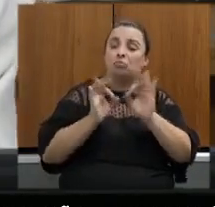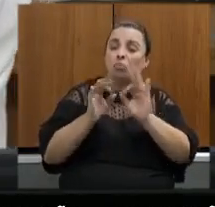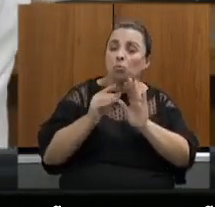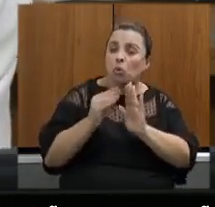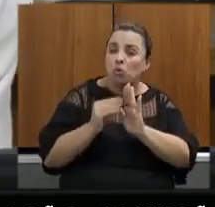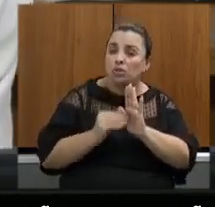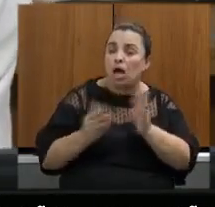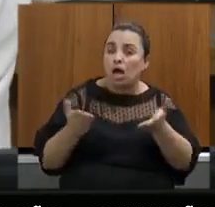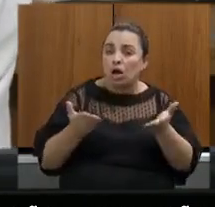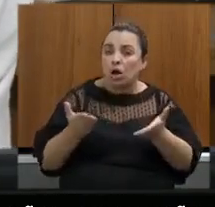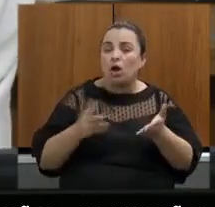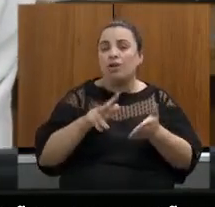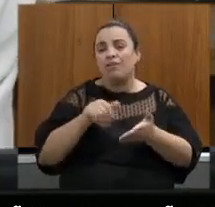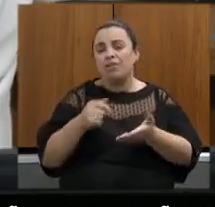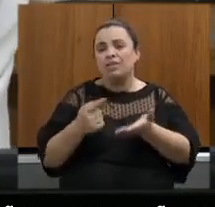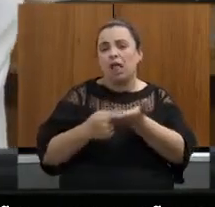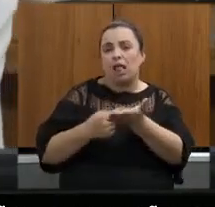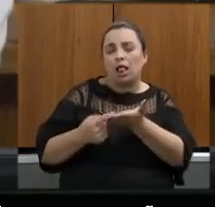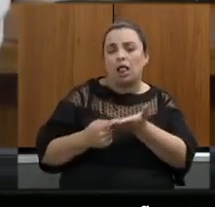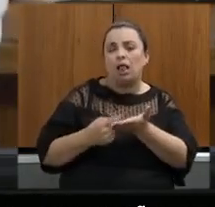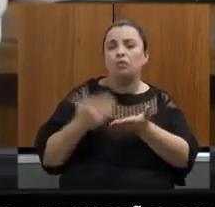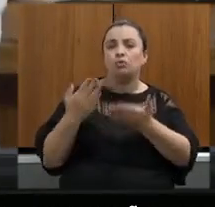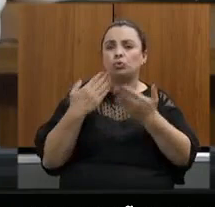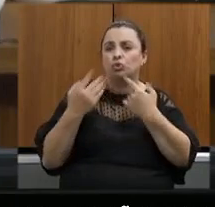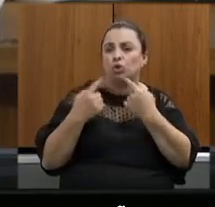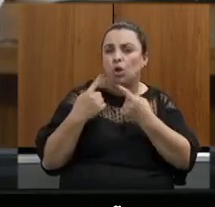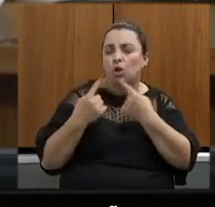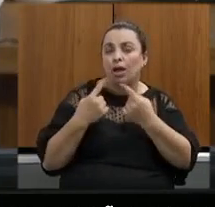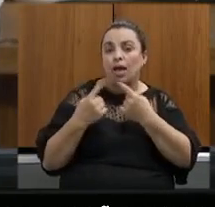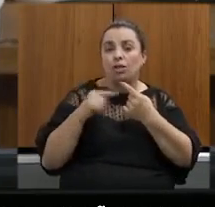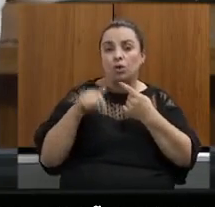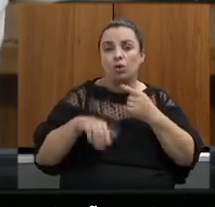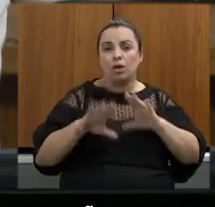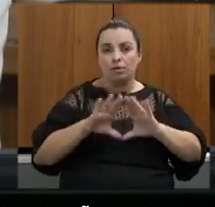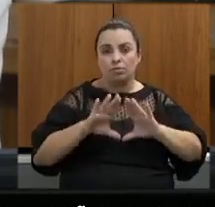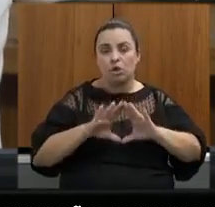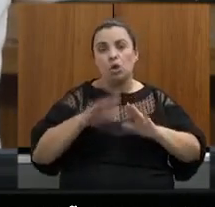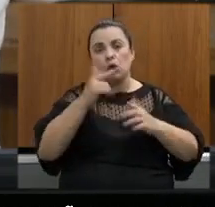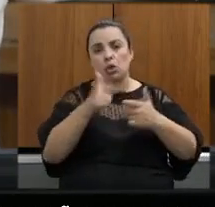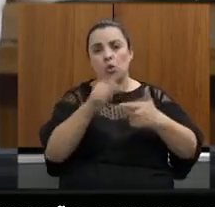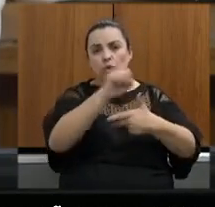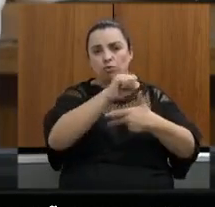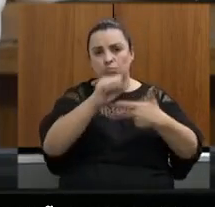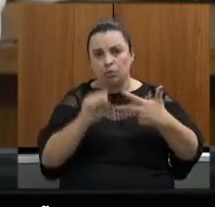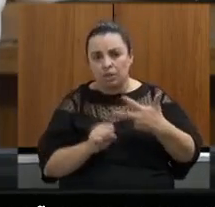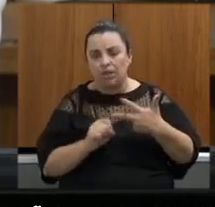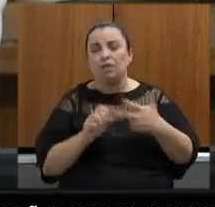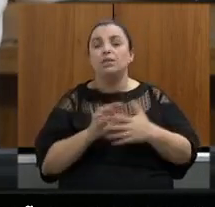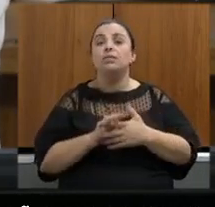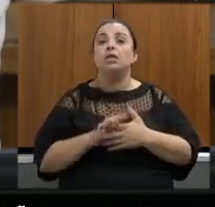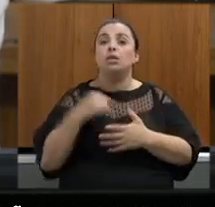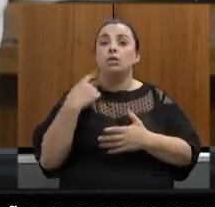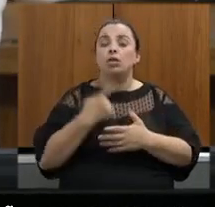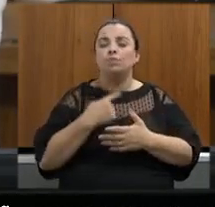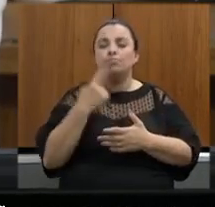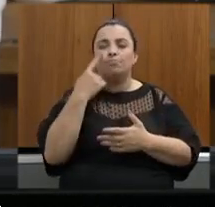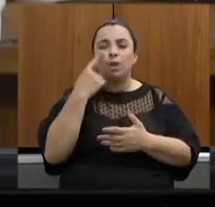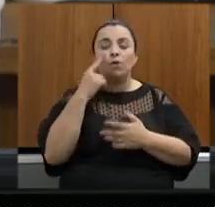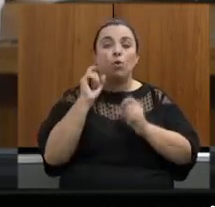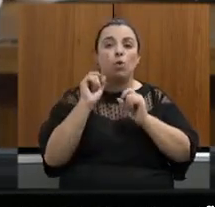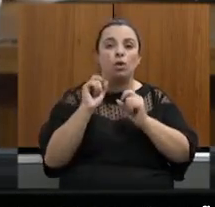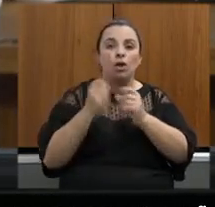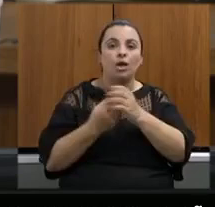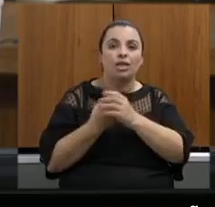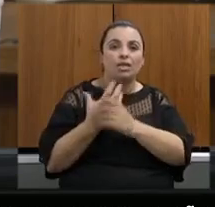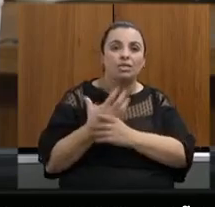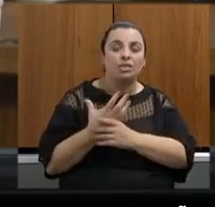batida com essa casa vai ser batida com os demais poderes né a gente prever a criação de uma comissão